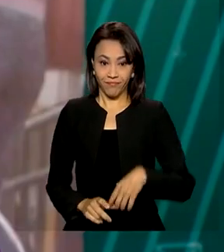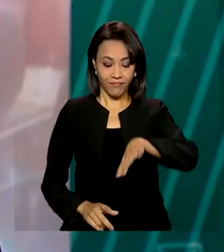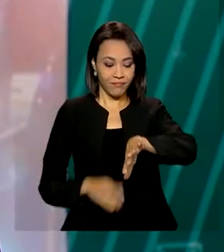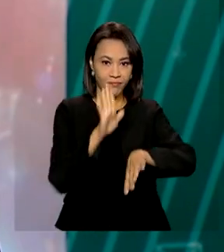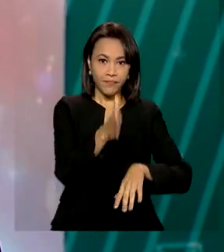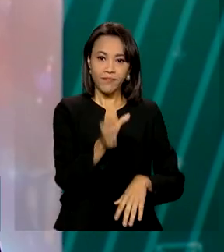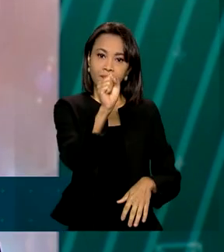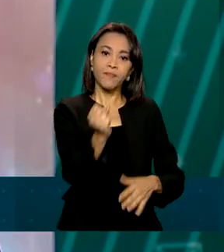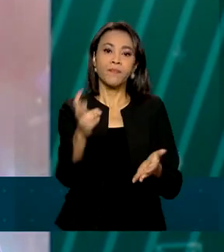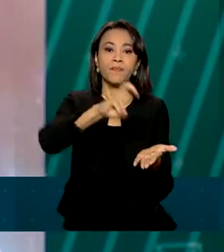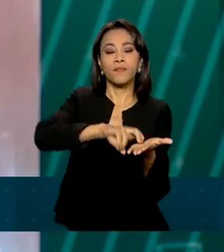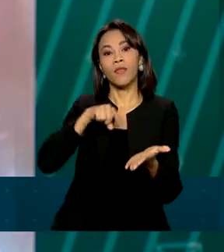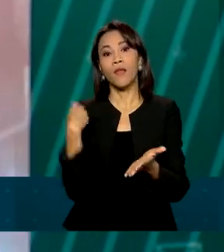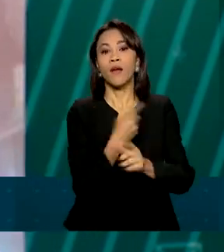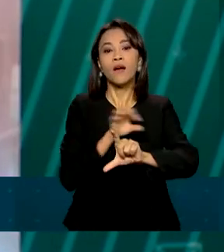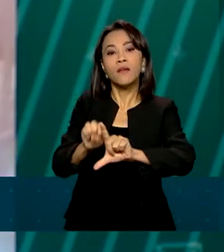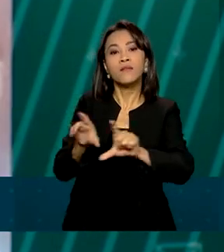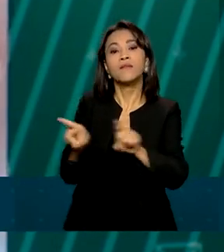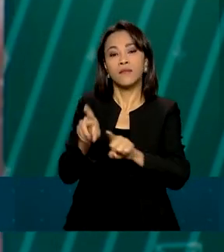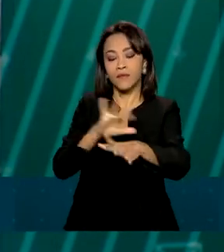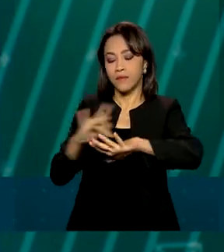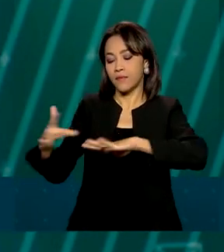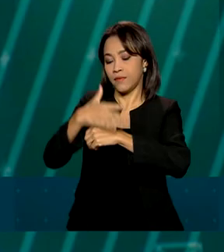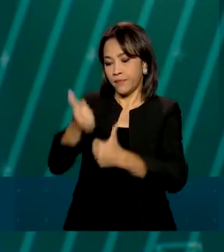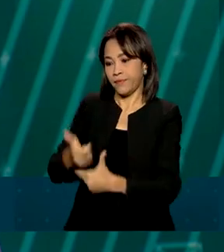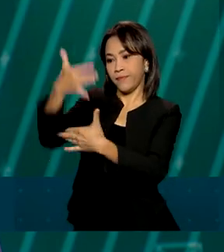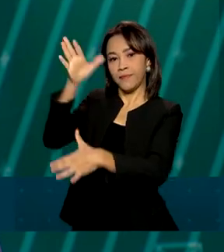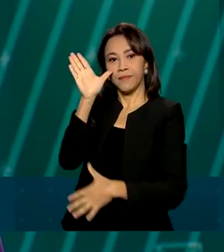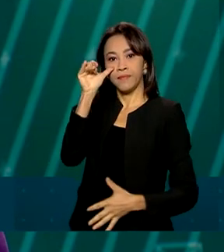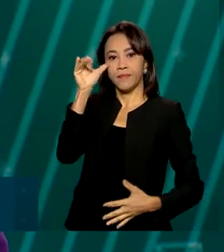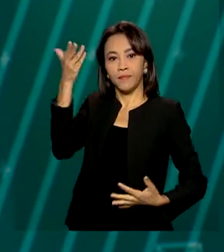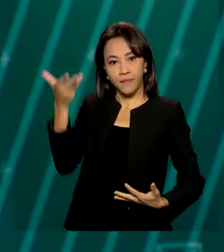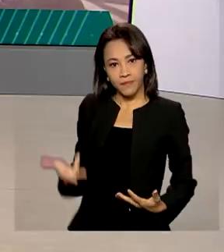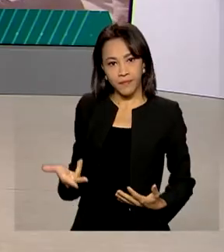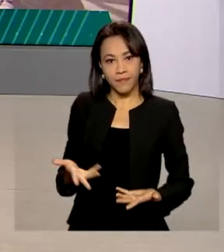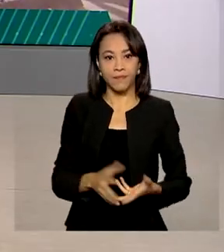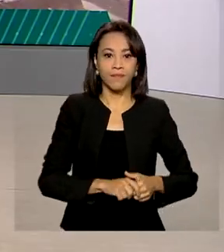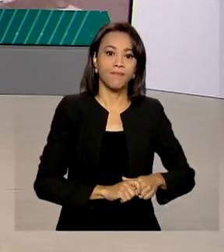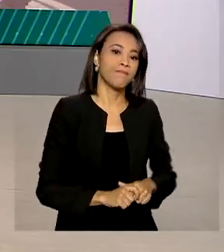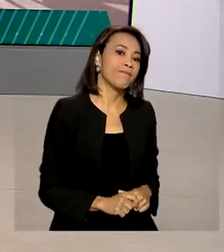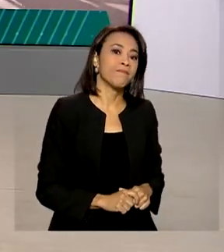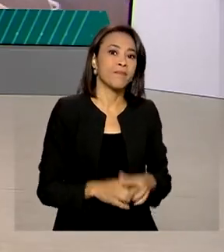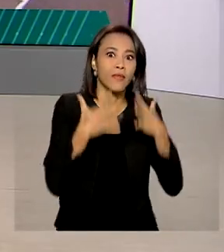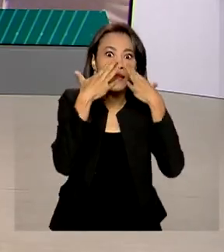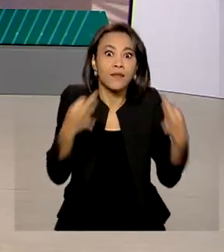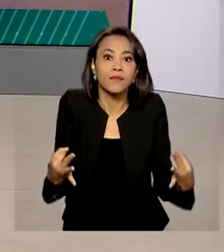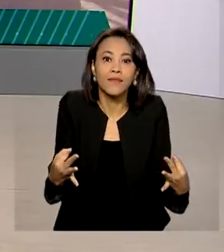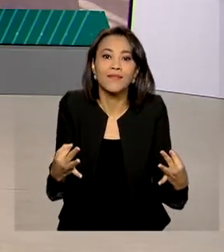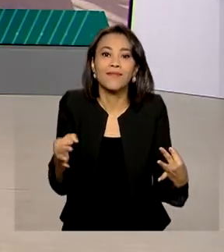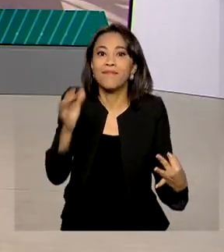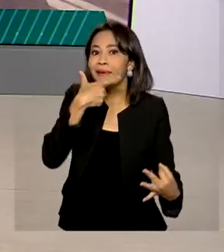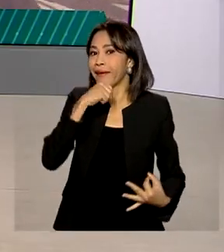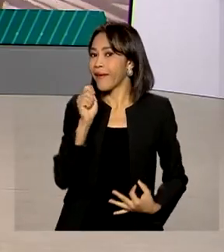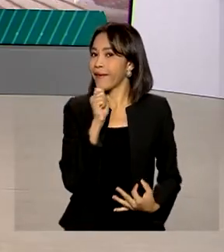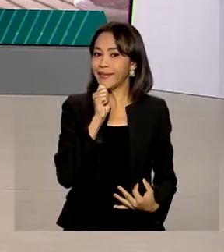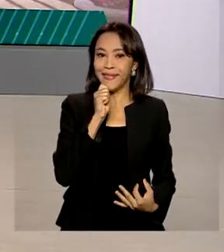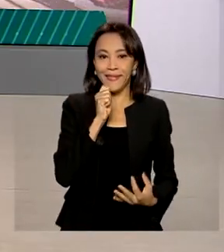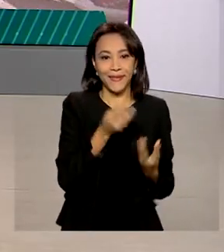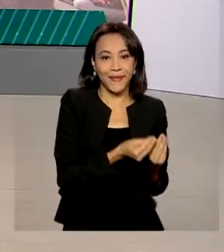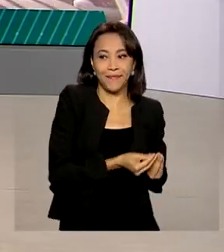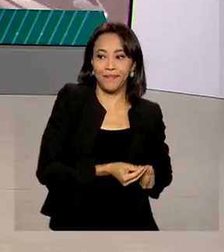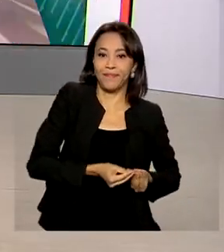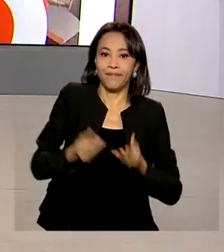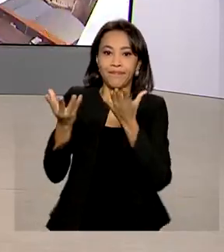há 8 horas da manhã estamos ao vivo também pelas redes sociais a atenção para quem ainda não enviou a declaração